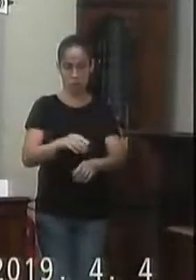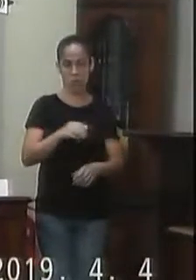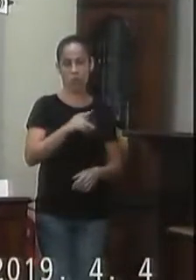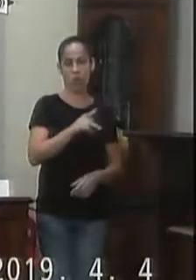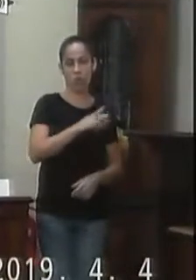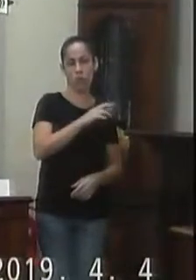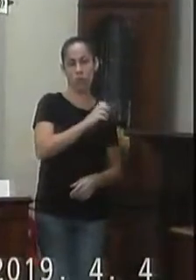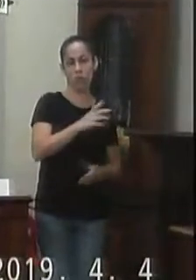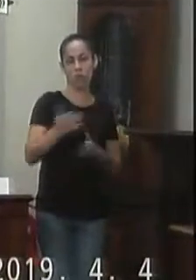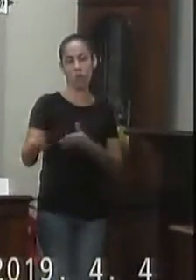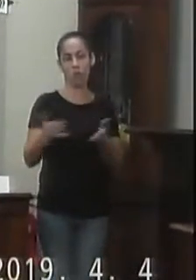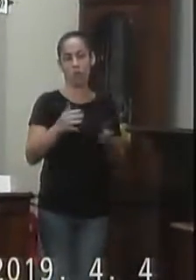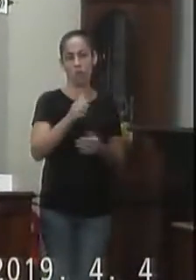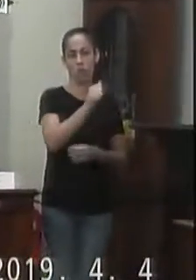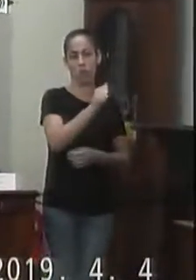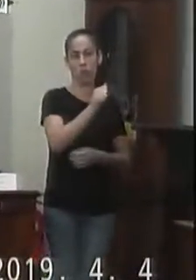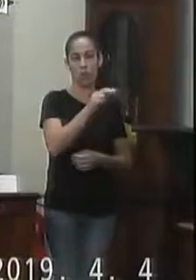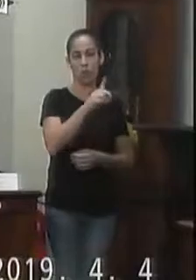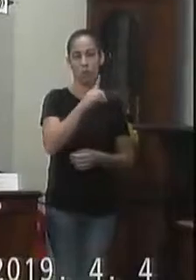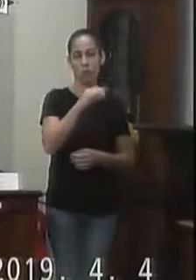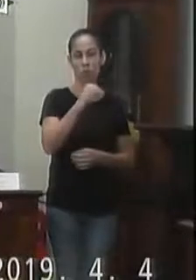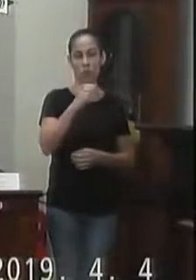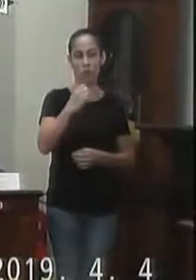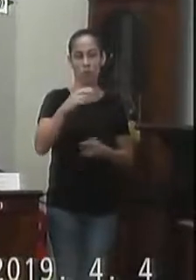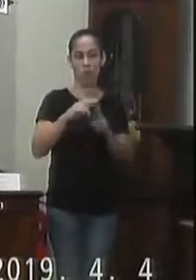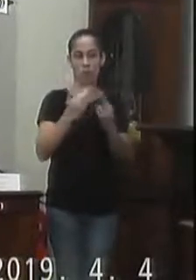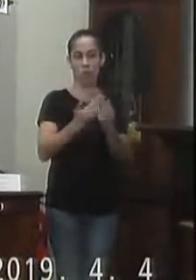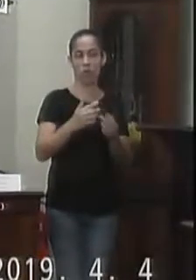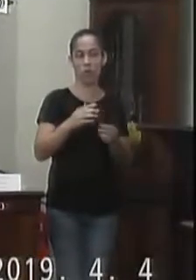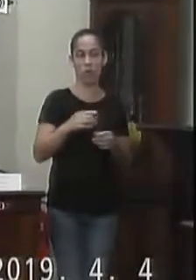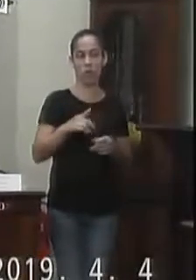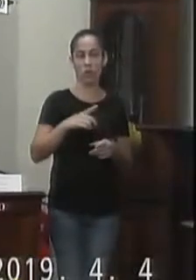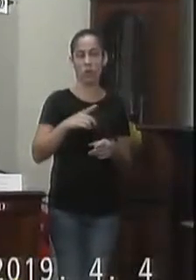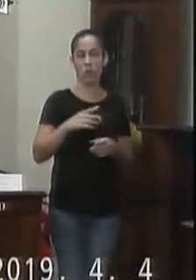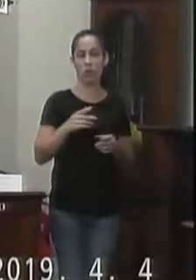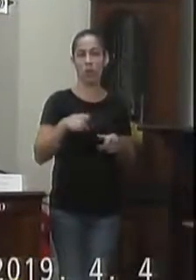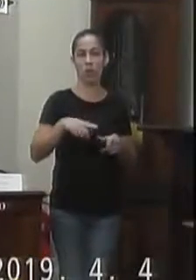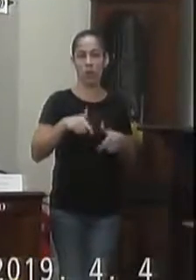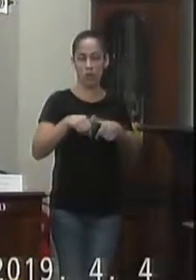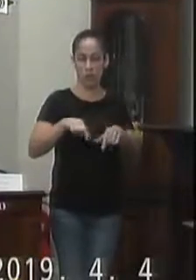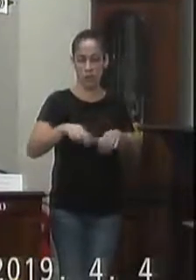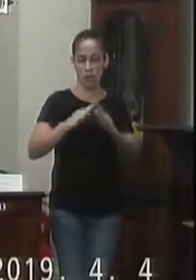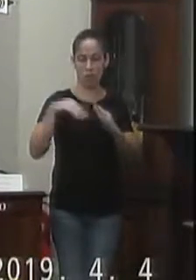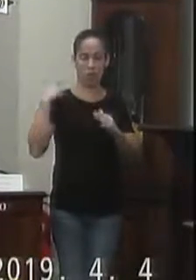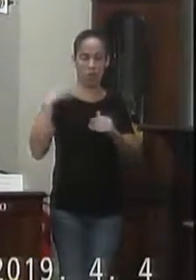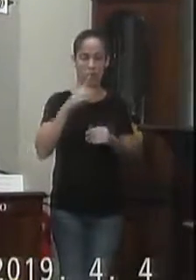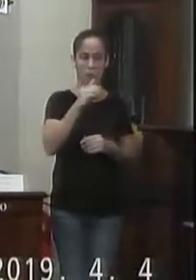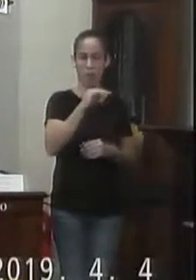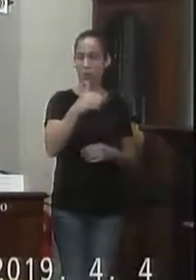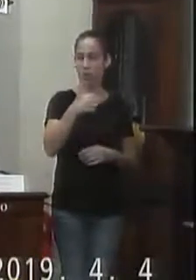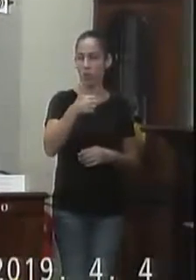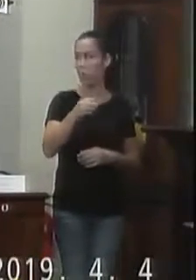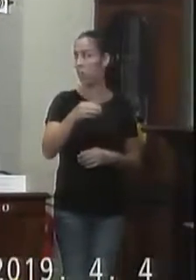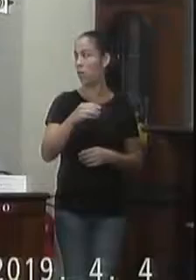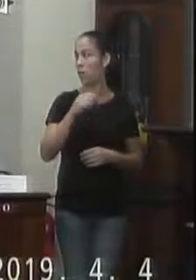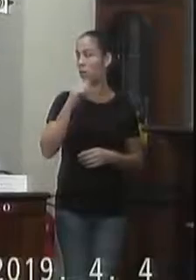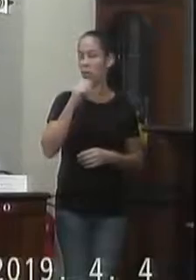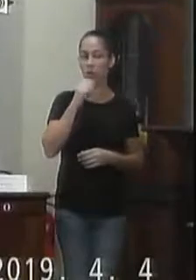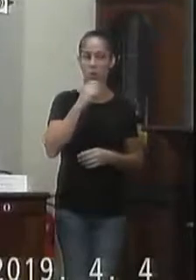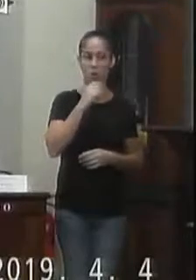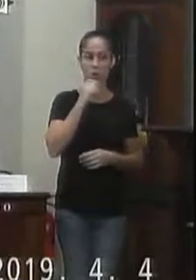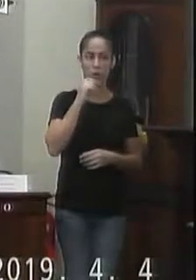deste convidá-los para uma audiência pública que acontecerá nessa Casa de Leis no dia 10 de abril, às 4 horas da tarde, uma